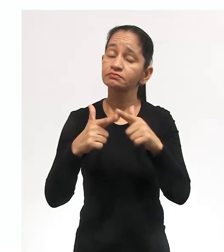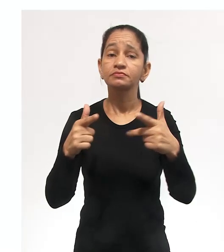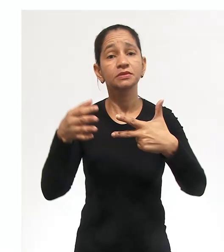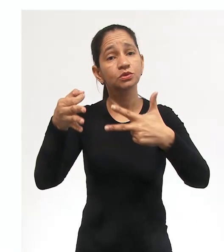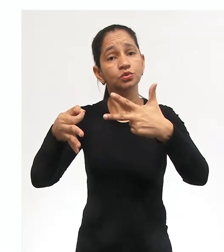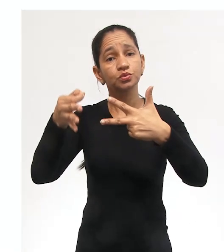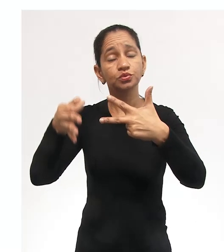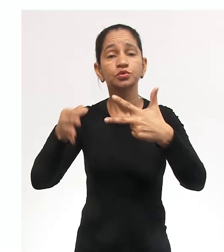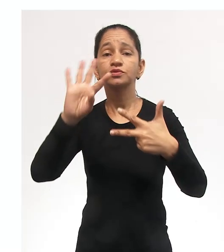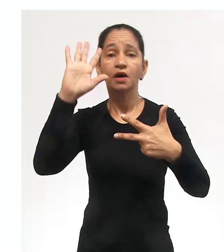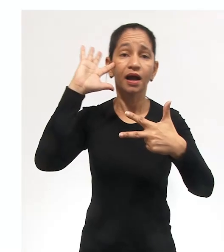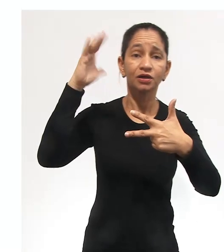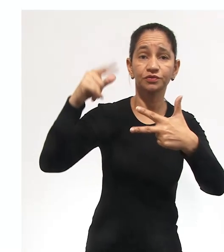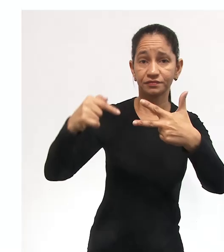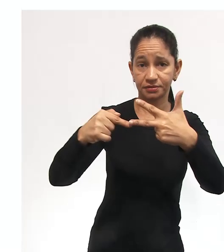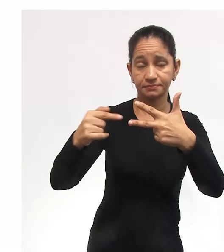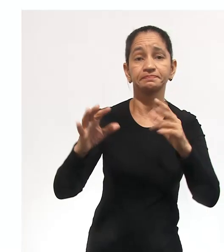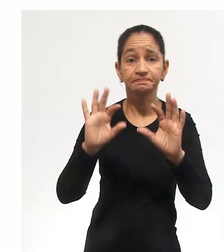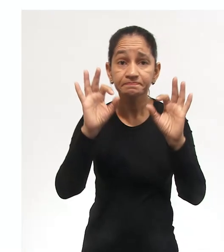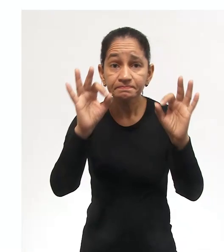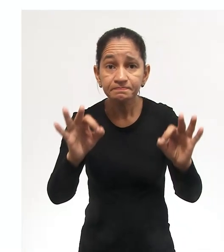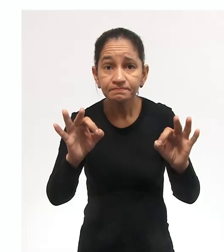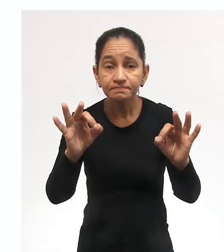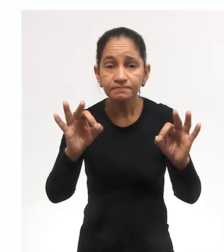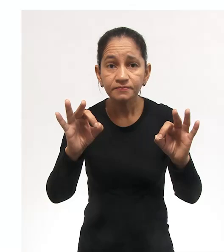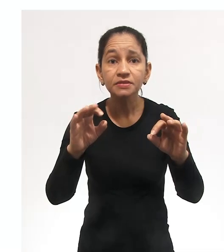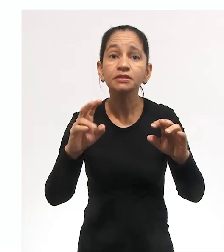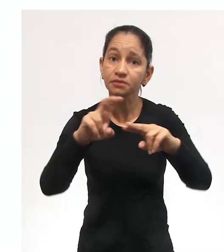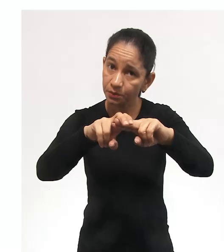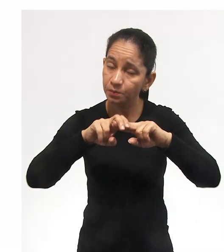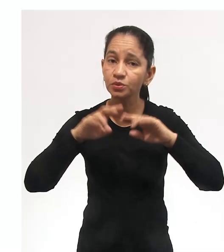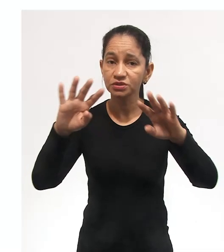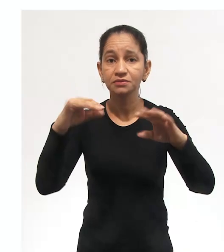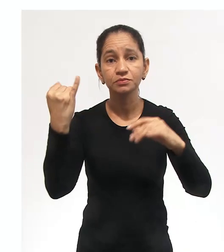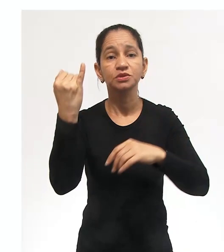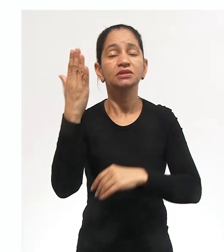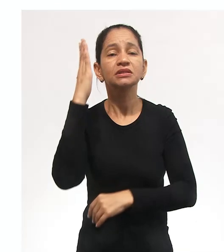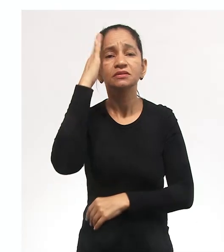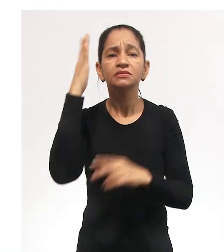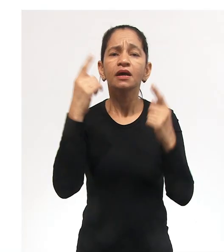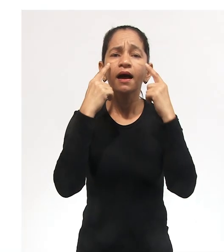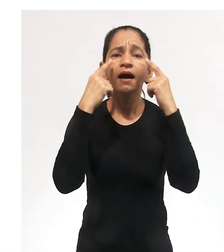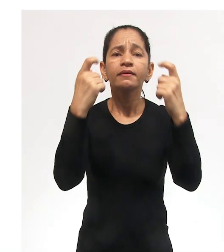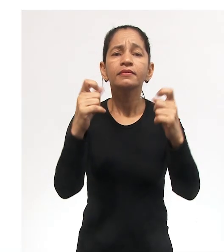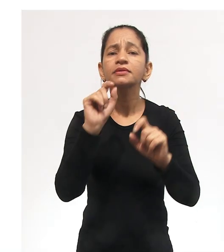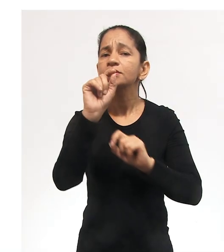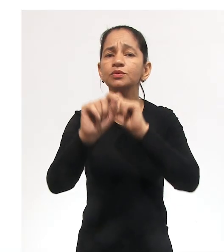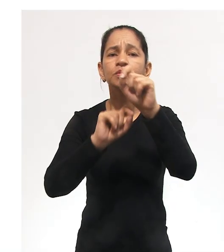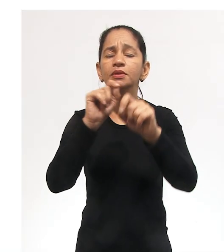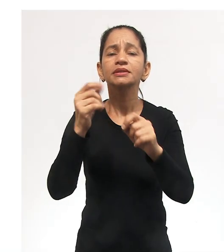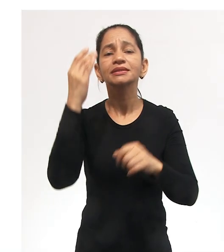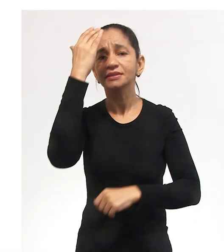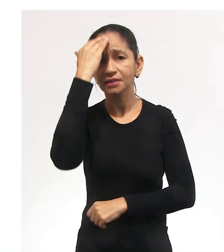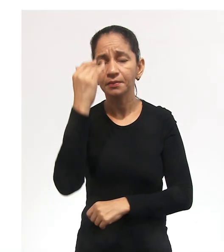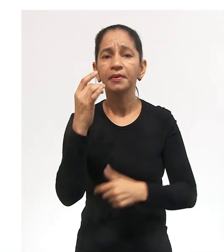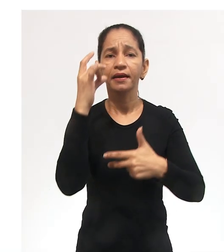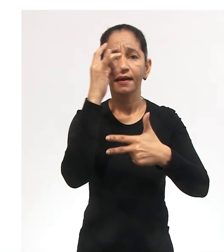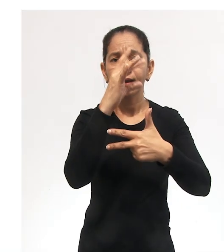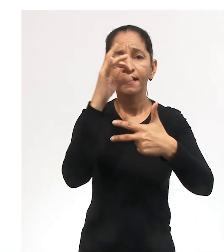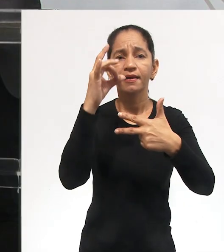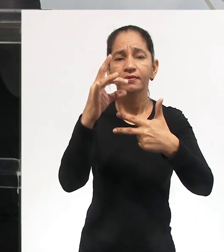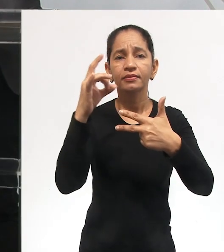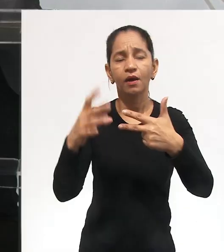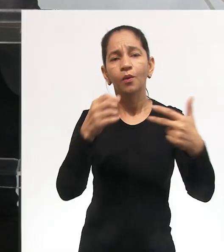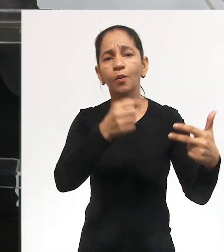resolver essa questão aqui. Então, basicamente, aqui nós temos essas funções típicas. Né? Mas é interessante, né, vamos conversar aqui um pouquinho, cada poder,